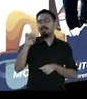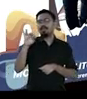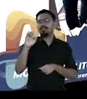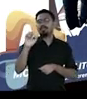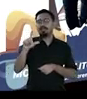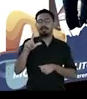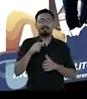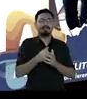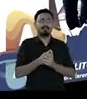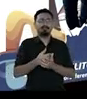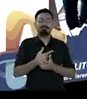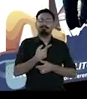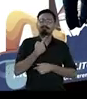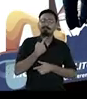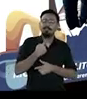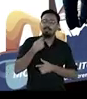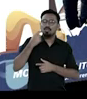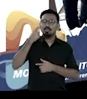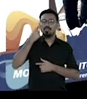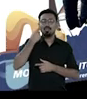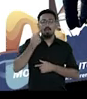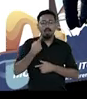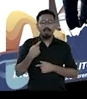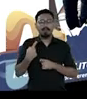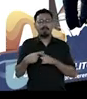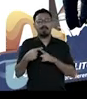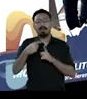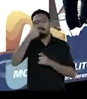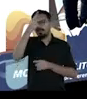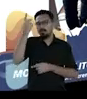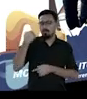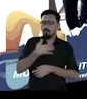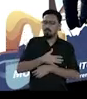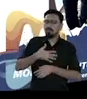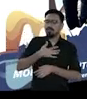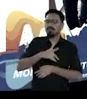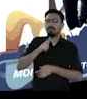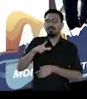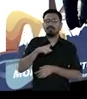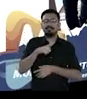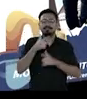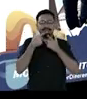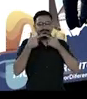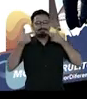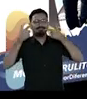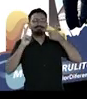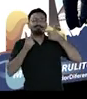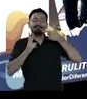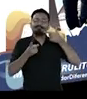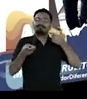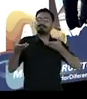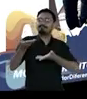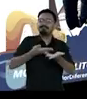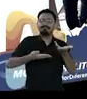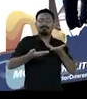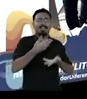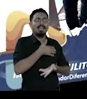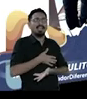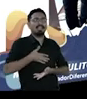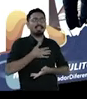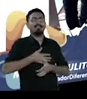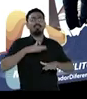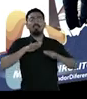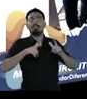nó na garganta, porque as pessoas admiravam, gostavam por ele ser simpático, sorridente, às vezes até com problema de